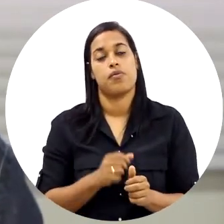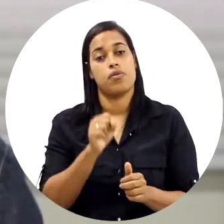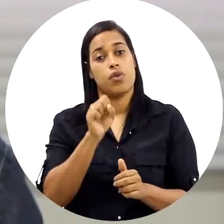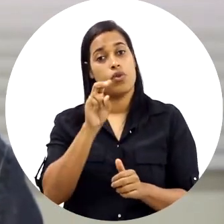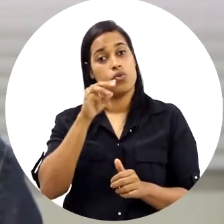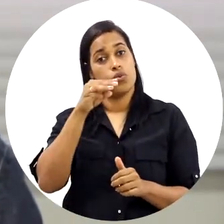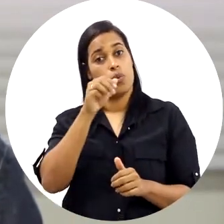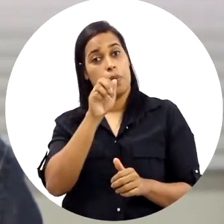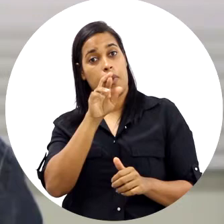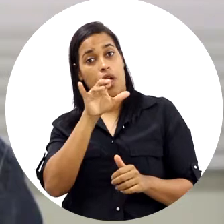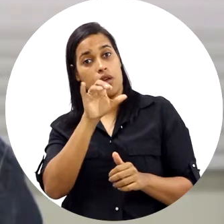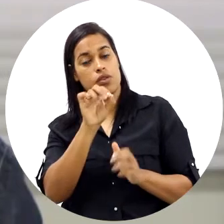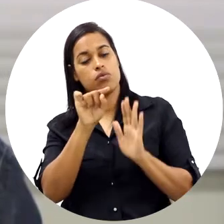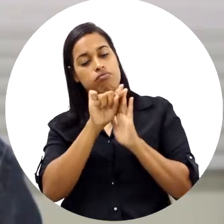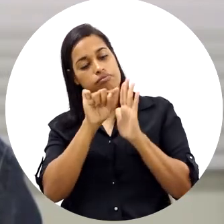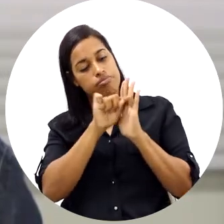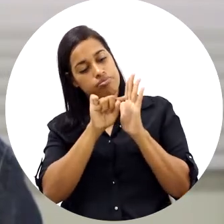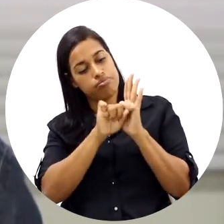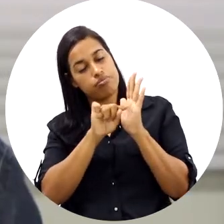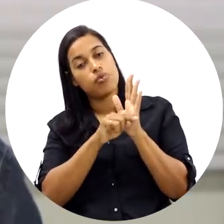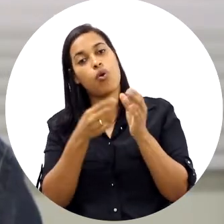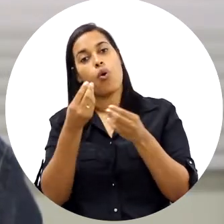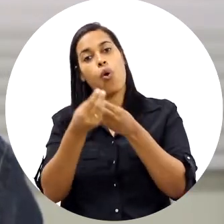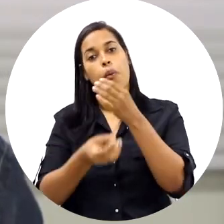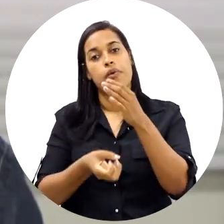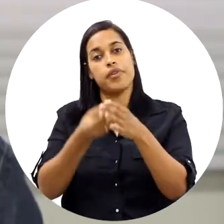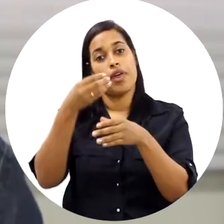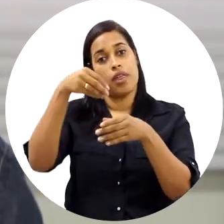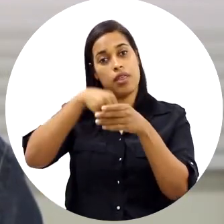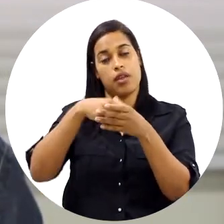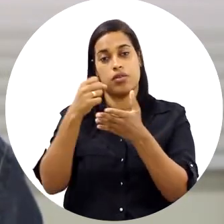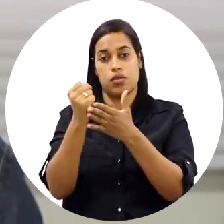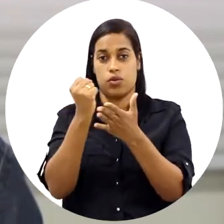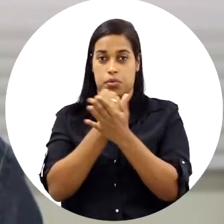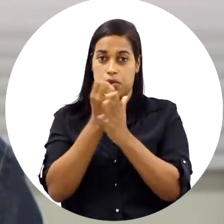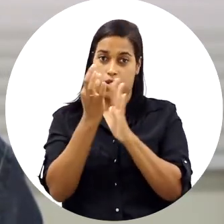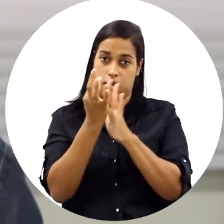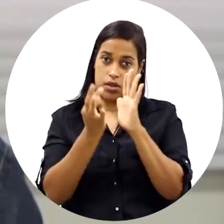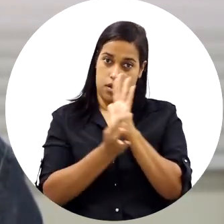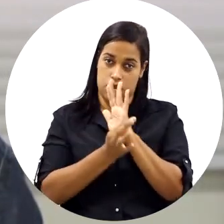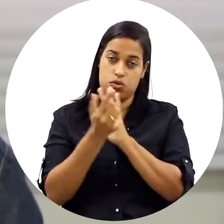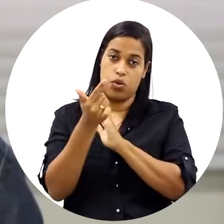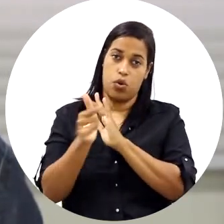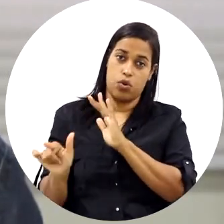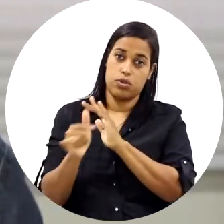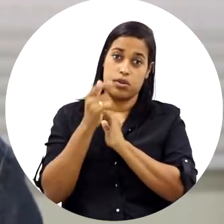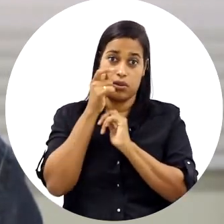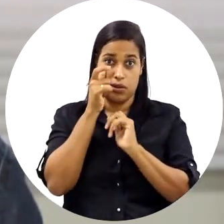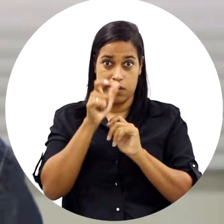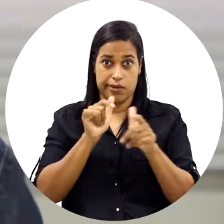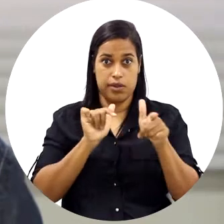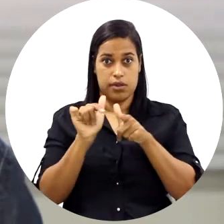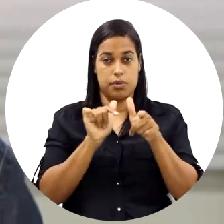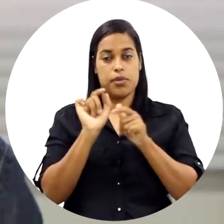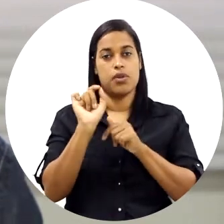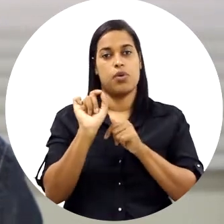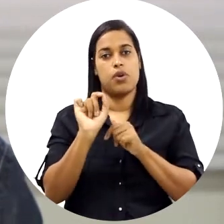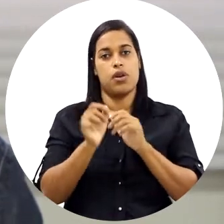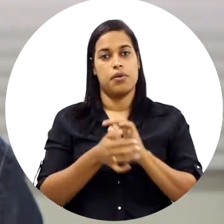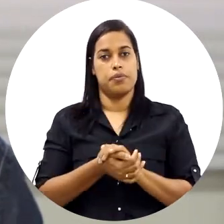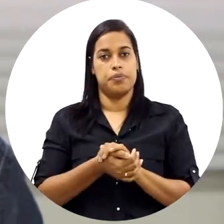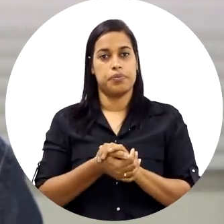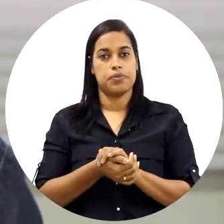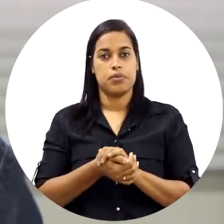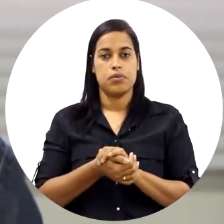como você criar sumário dentro de um documento de texto. Outro recurso interessante que a gente vai trabalhar, que é o recurso